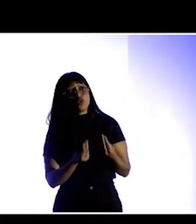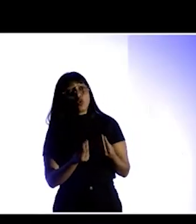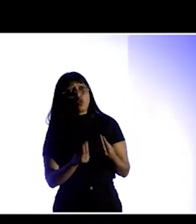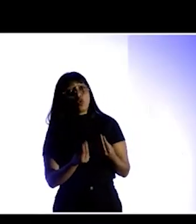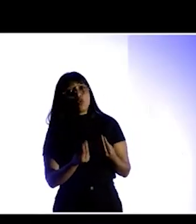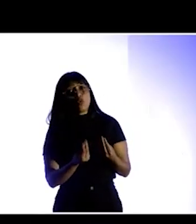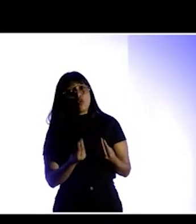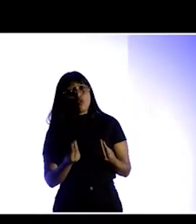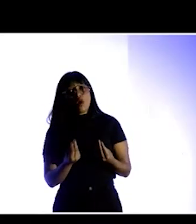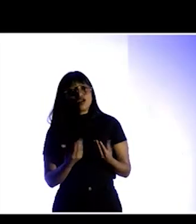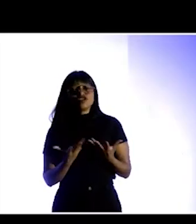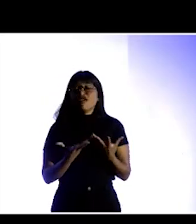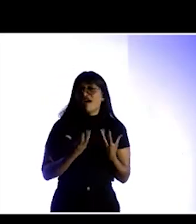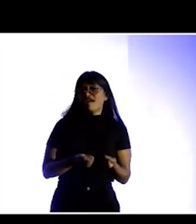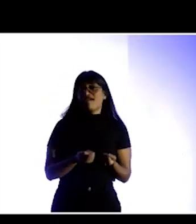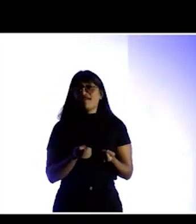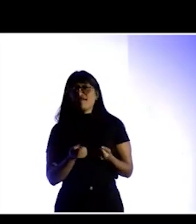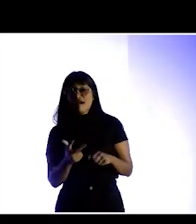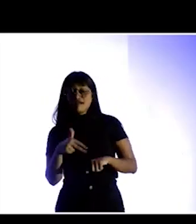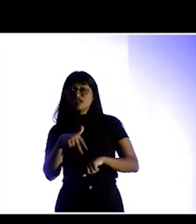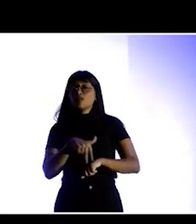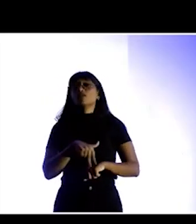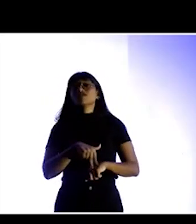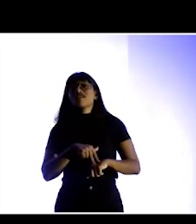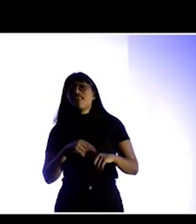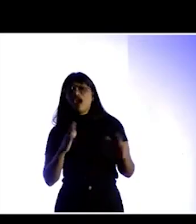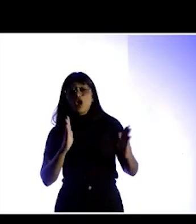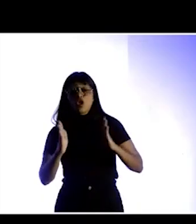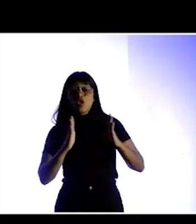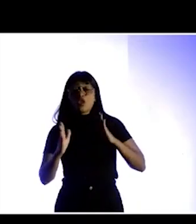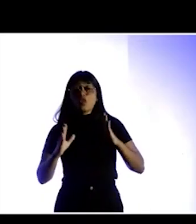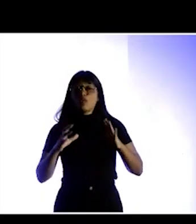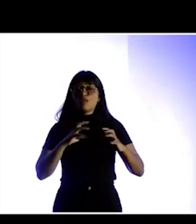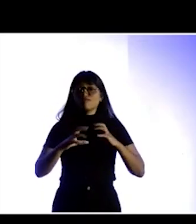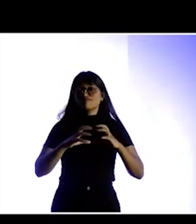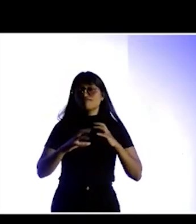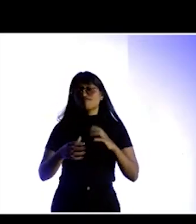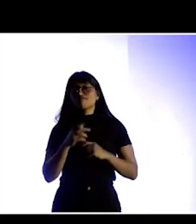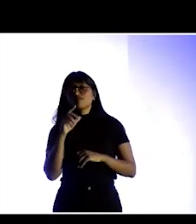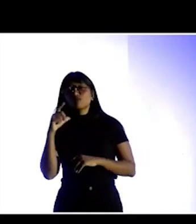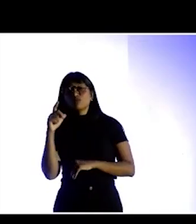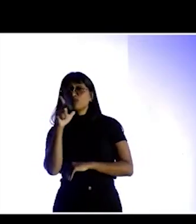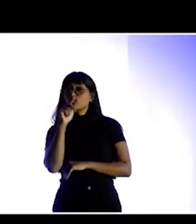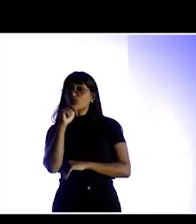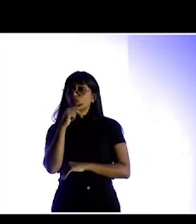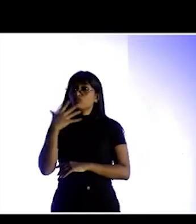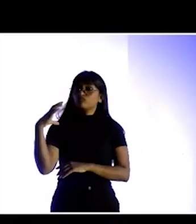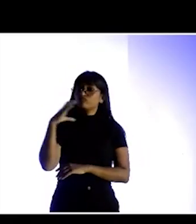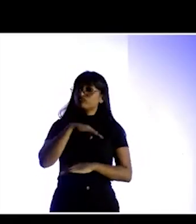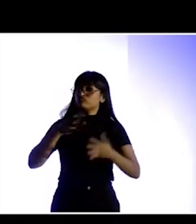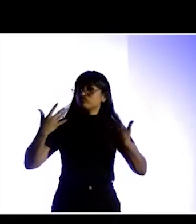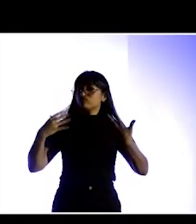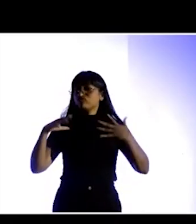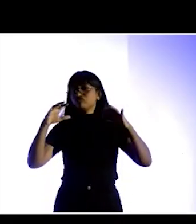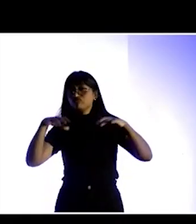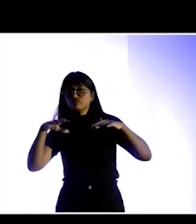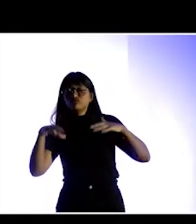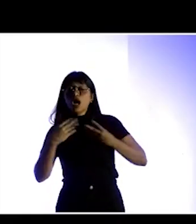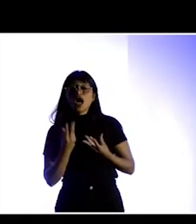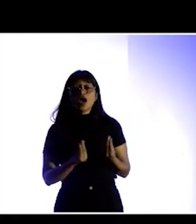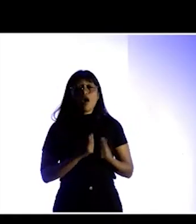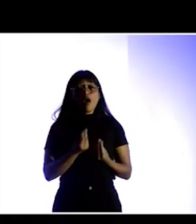coisa embrionária, mas aqui é um início para a gente começar, pelo menos do ponto de vista nacional, a trilhar esse caminho